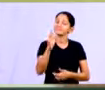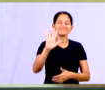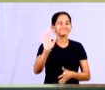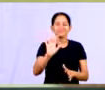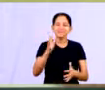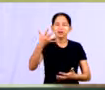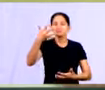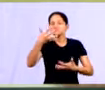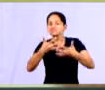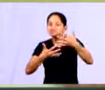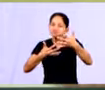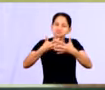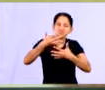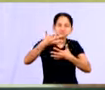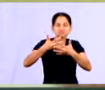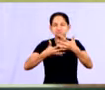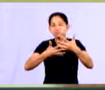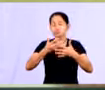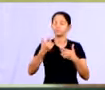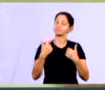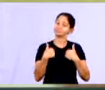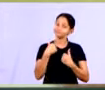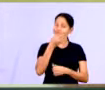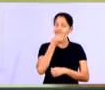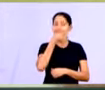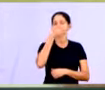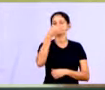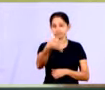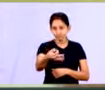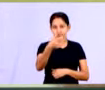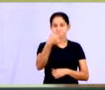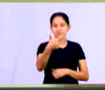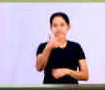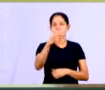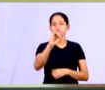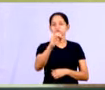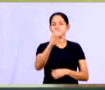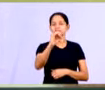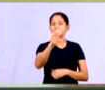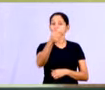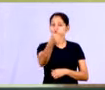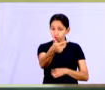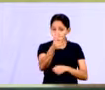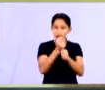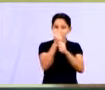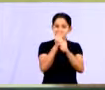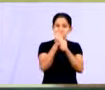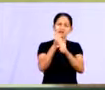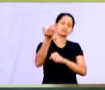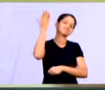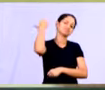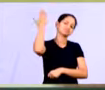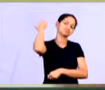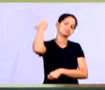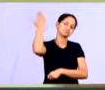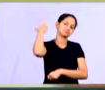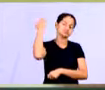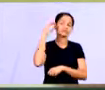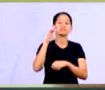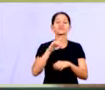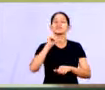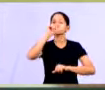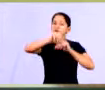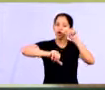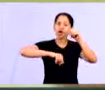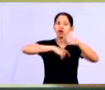no futuro. A gente tem um comentário a fazer. Em 2002, nossa política passou por um momento também de transição, de troca de partido